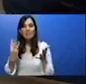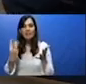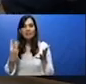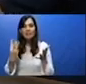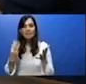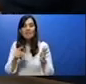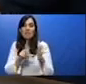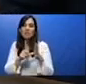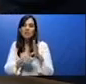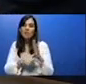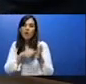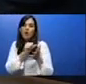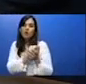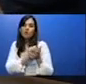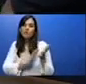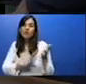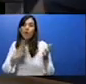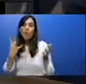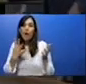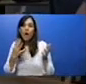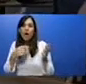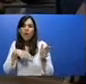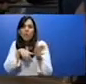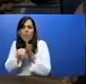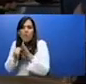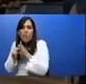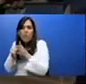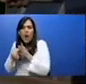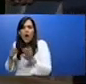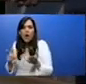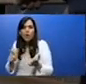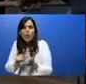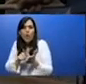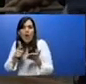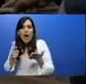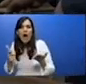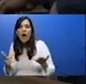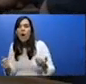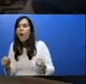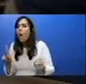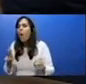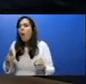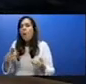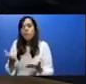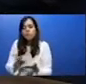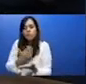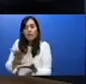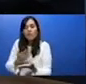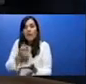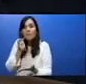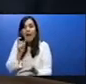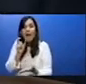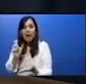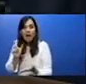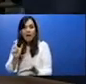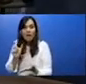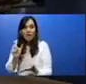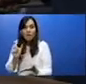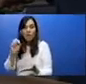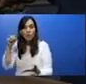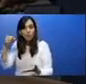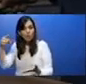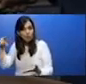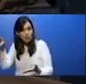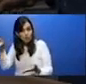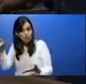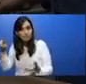exercício 4, procurar em jornais, folhetos ou revistas palavrinhas com tio, palavrinhas que a